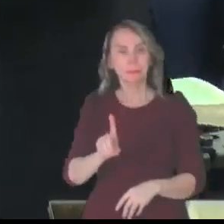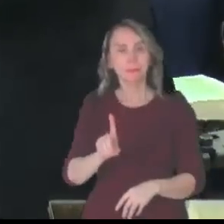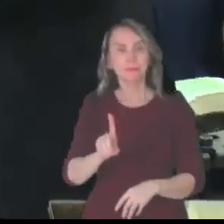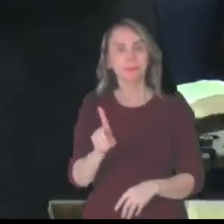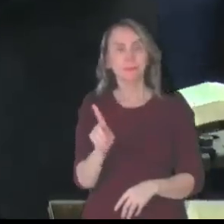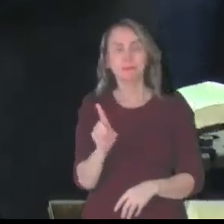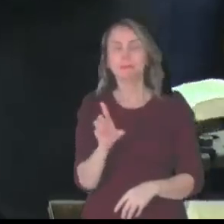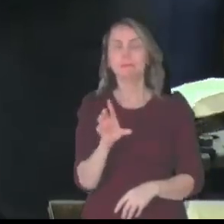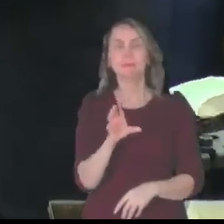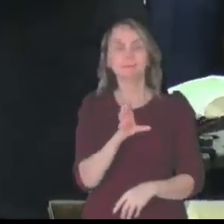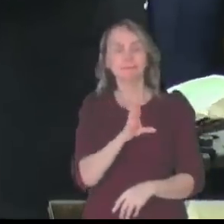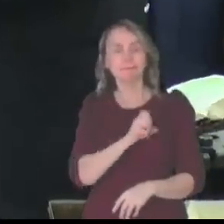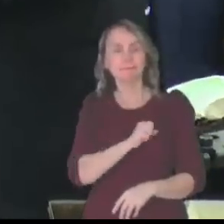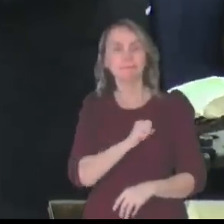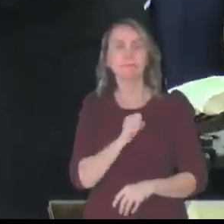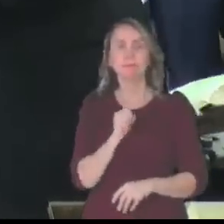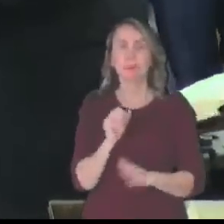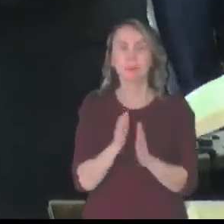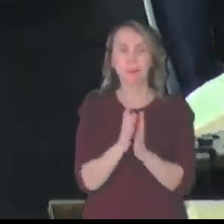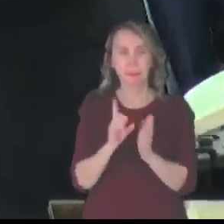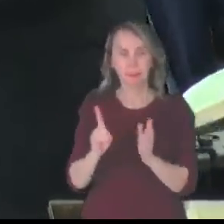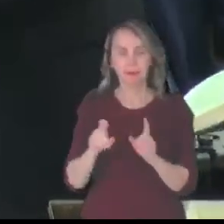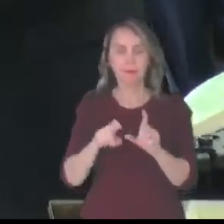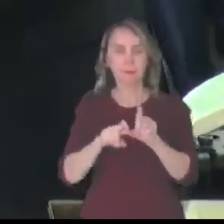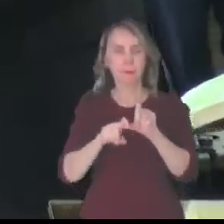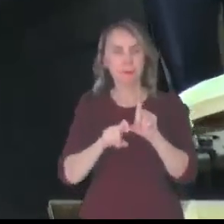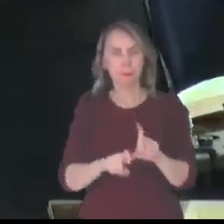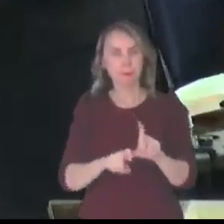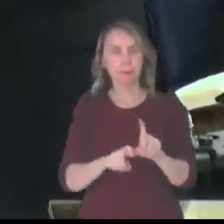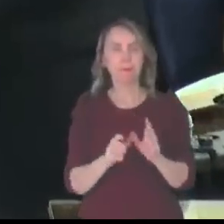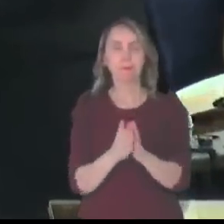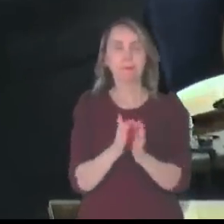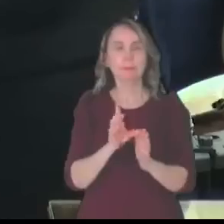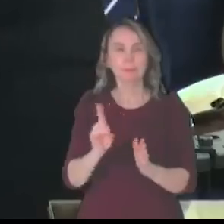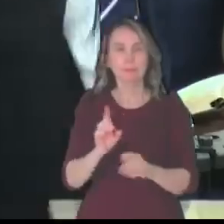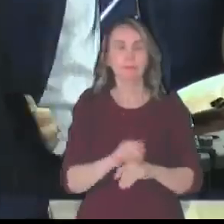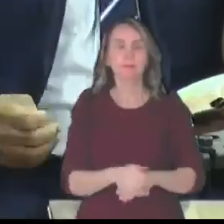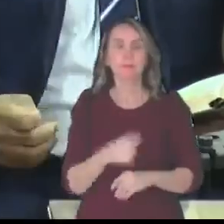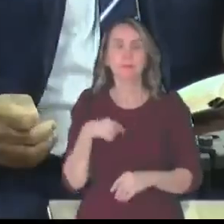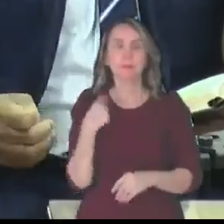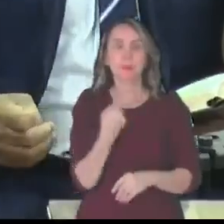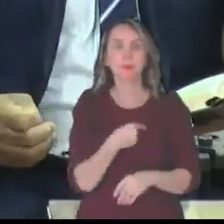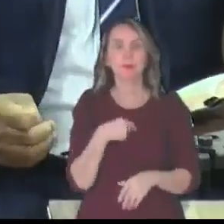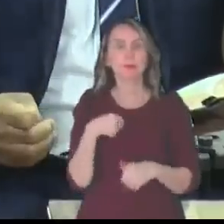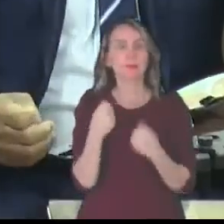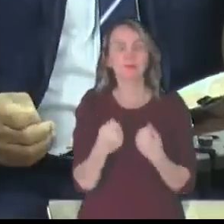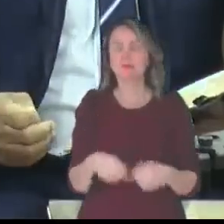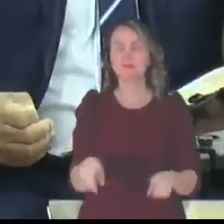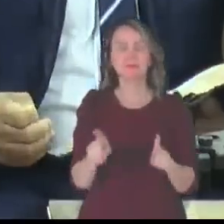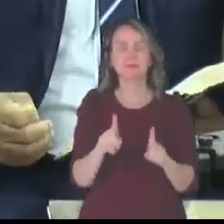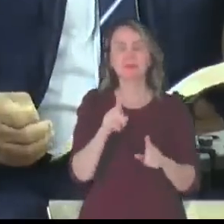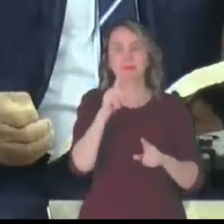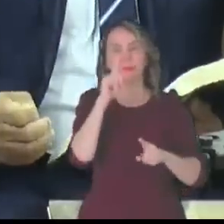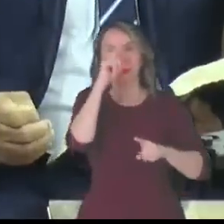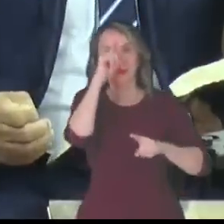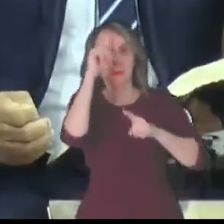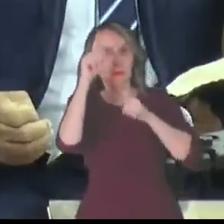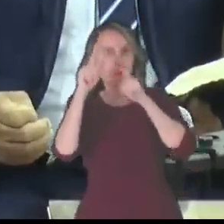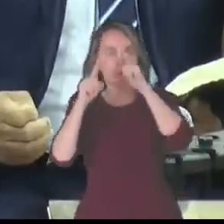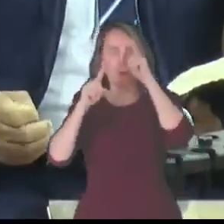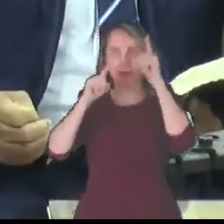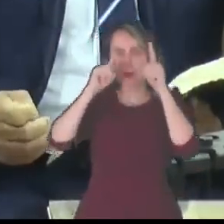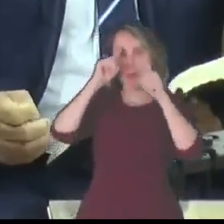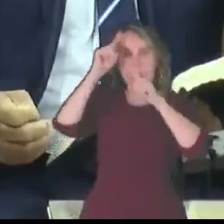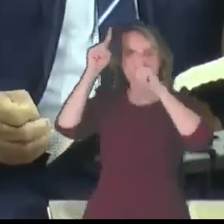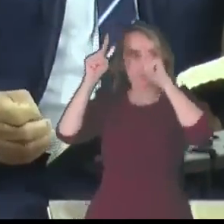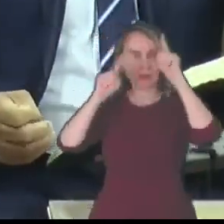quem dá um glória para Jesus por isso Nós não precisamos de invenções não precisamos